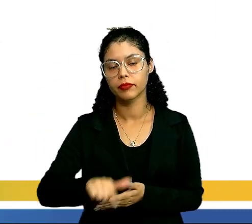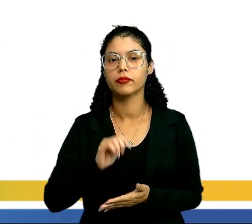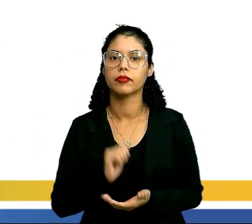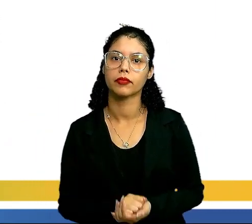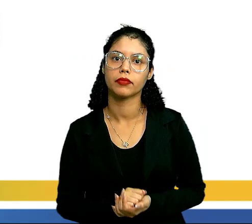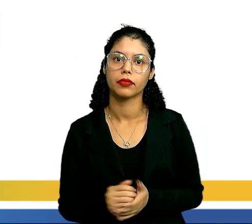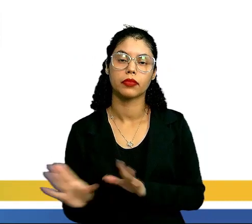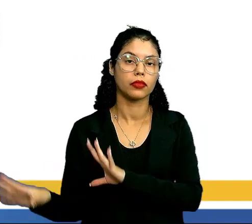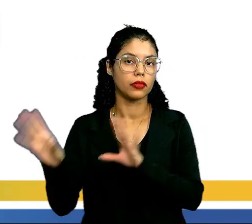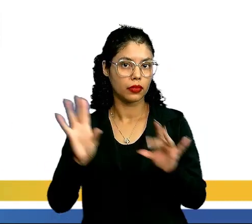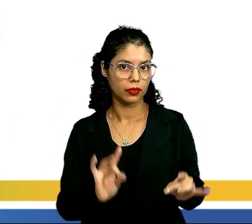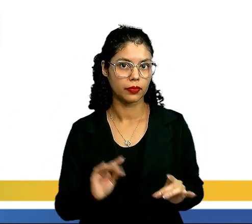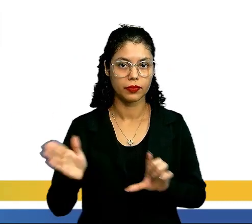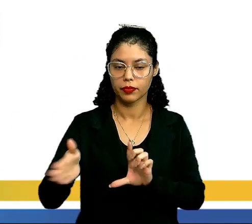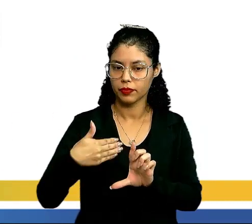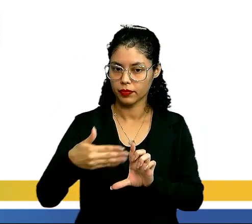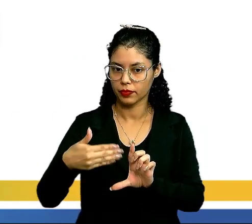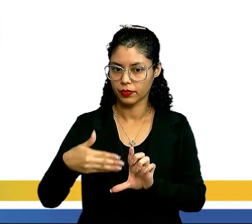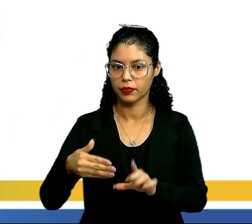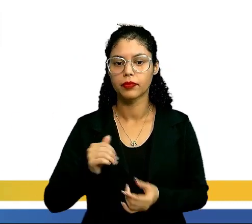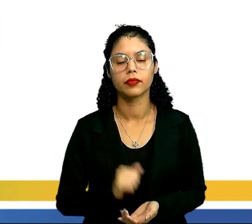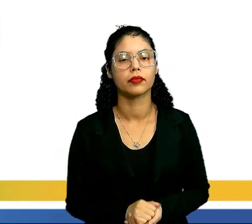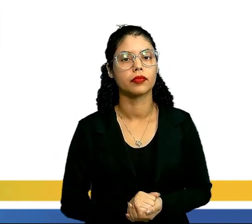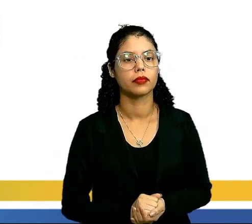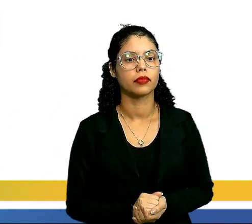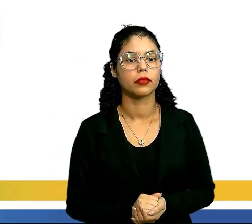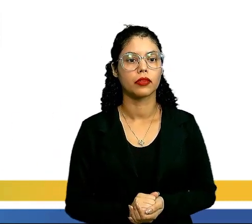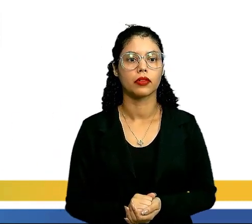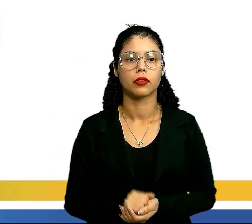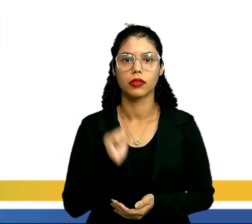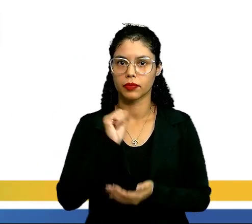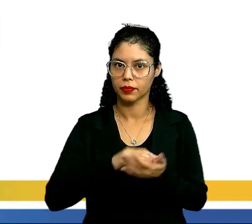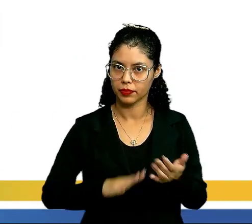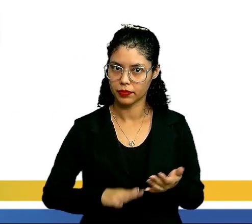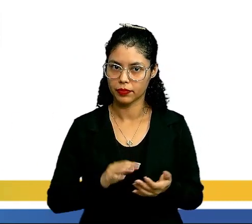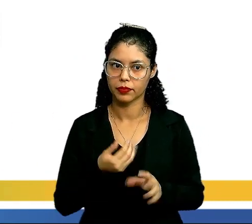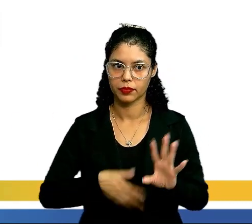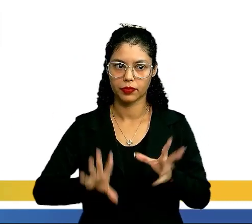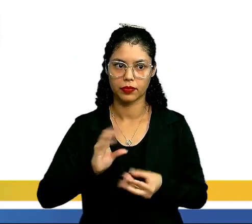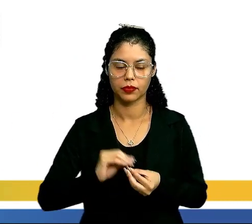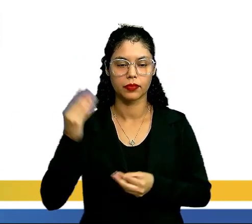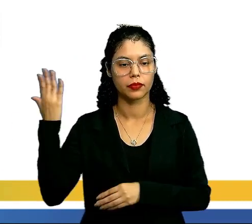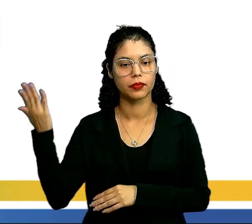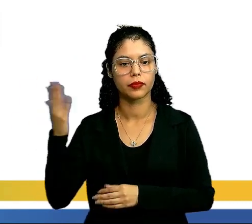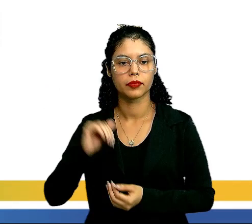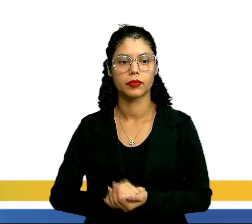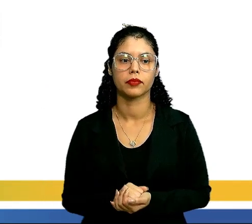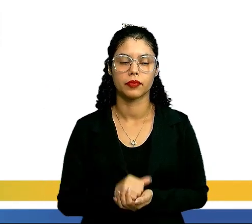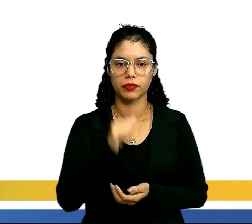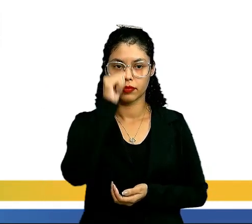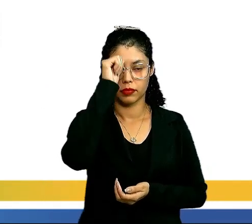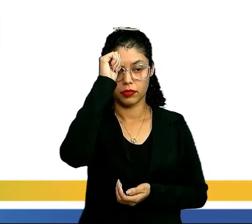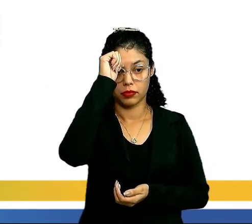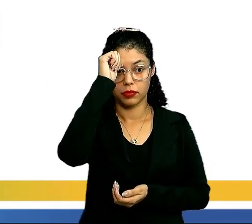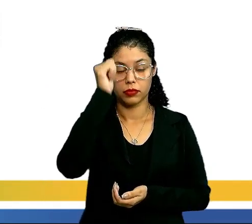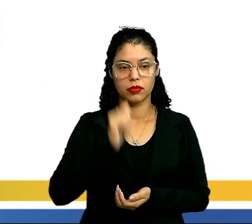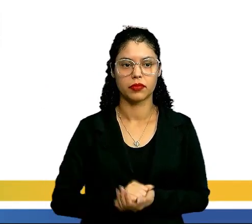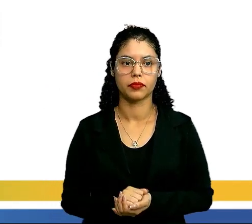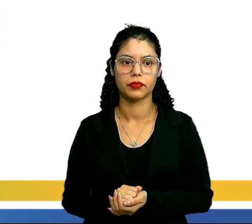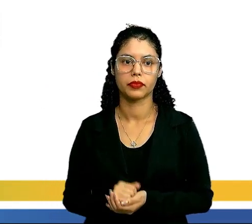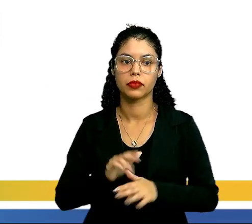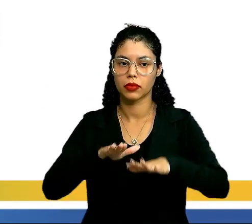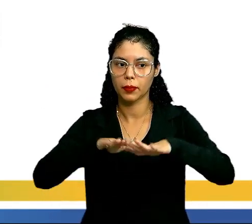novamente através das nossas plataformas. Vamos então ao nosso resumo? Olha só, pessoal.